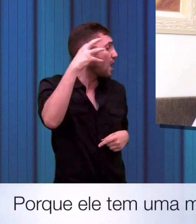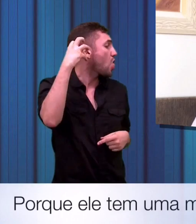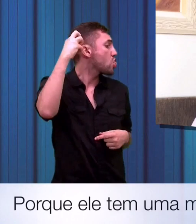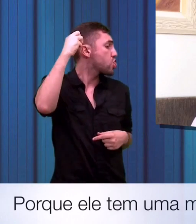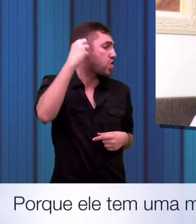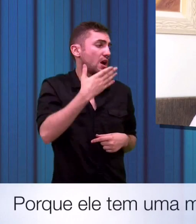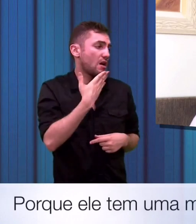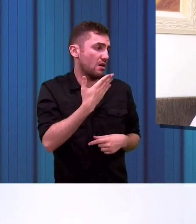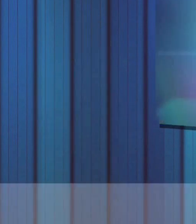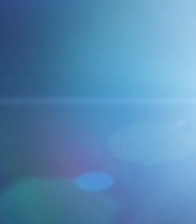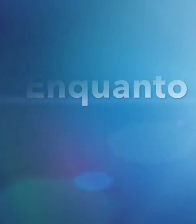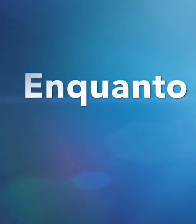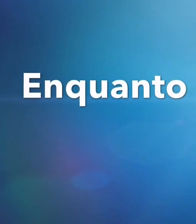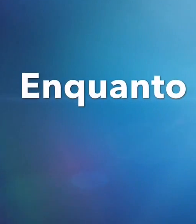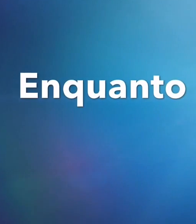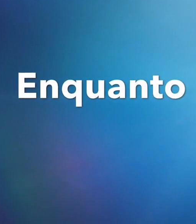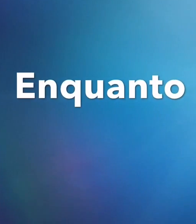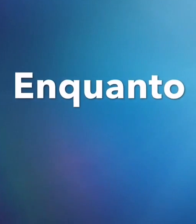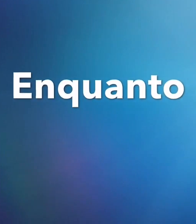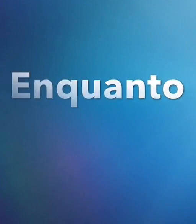porque ele tem uma má formação.